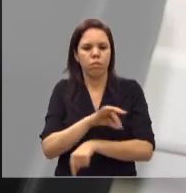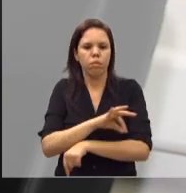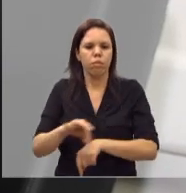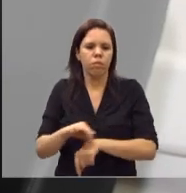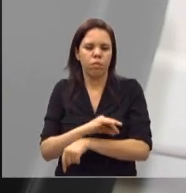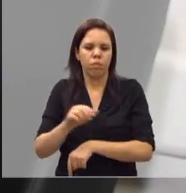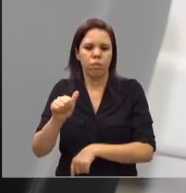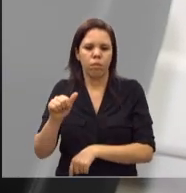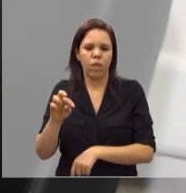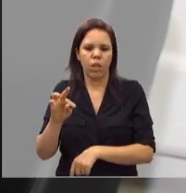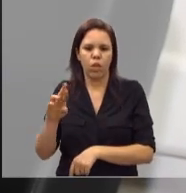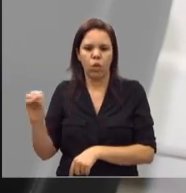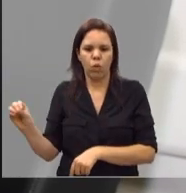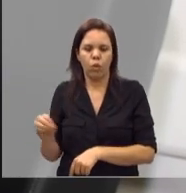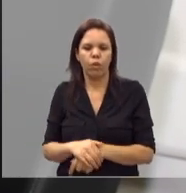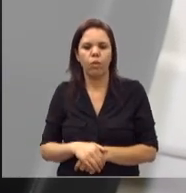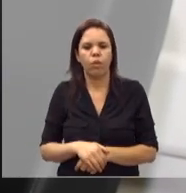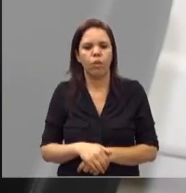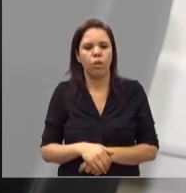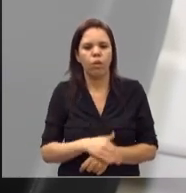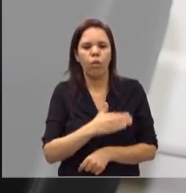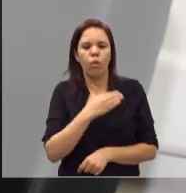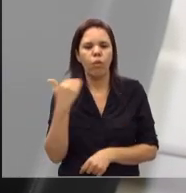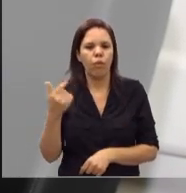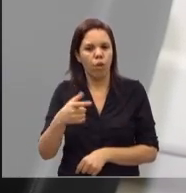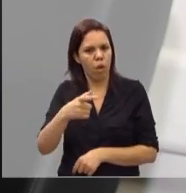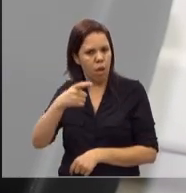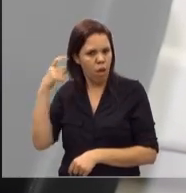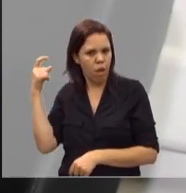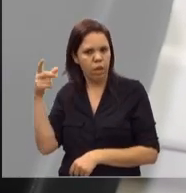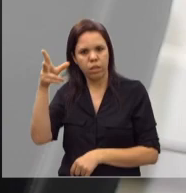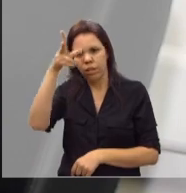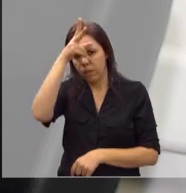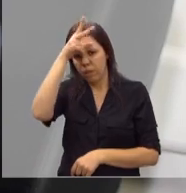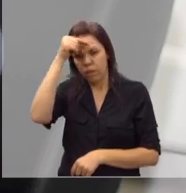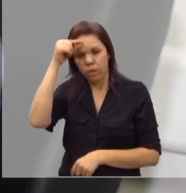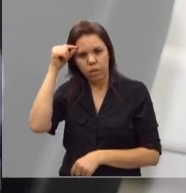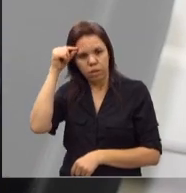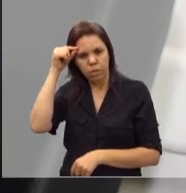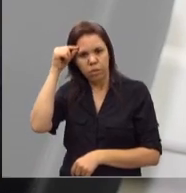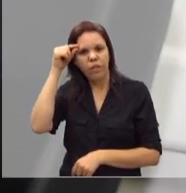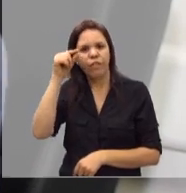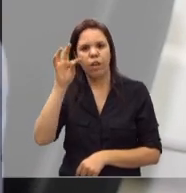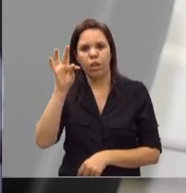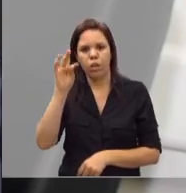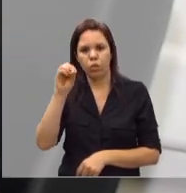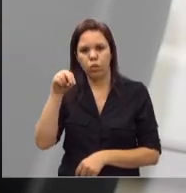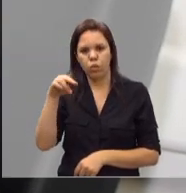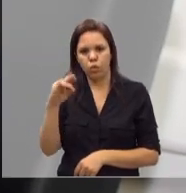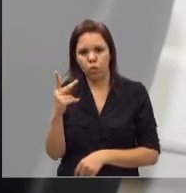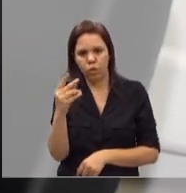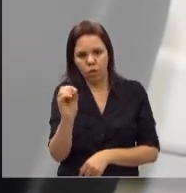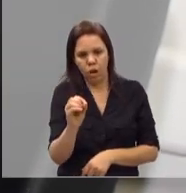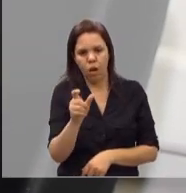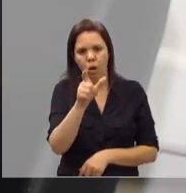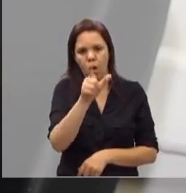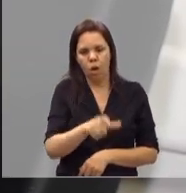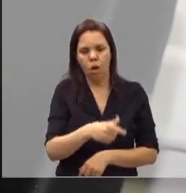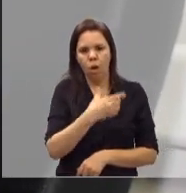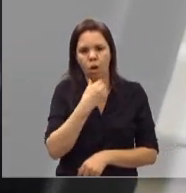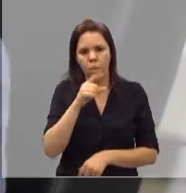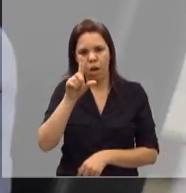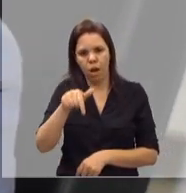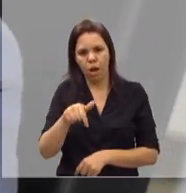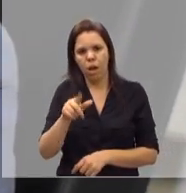da Costa Santos. Com o falecimento do ex-prefeito Toninho, foi um grande homem, uma pessoa maravilhosa, era do